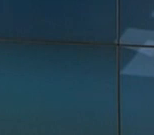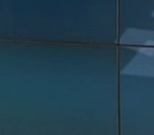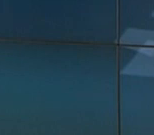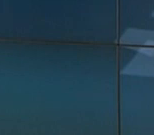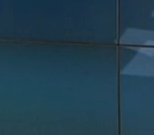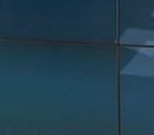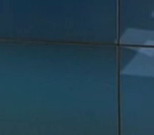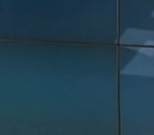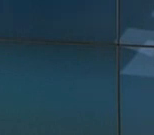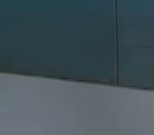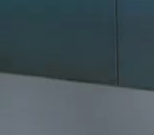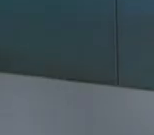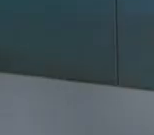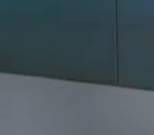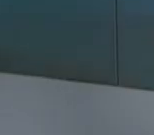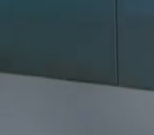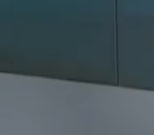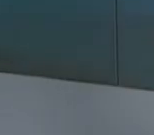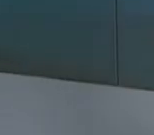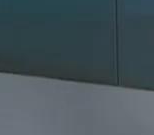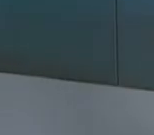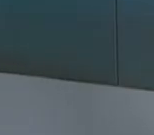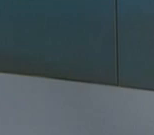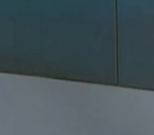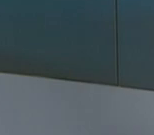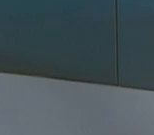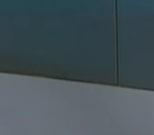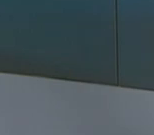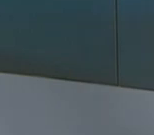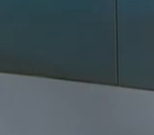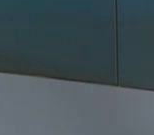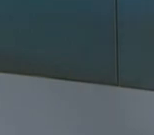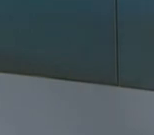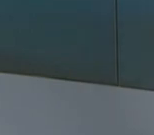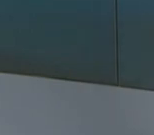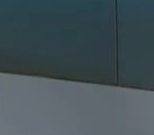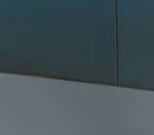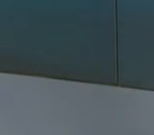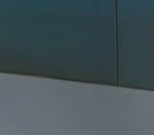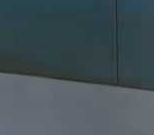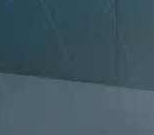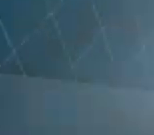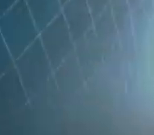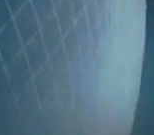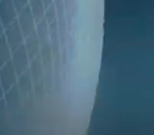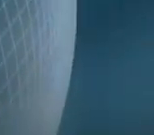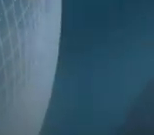Crescimento, PAC 2. Continue com a gente, NBR, a TV do Governo Federal.